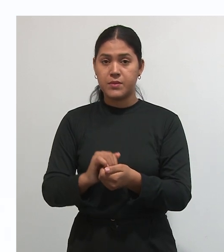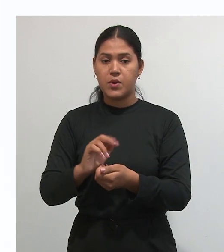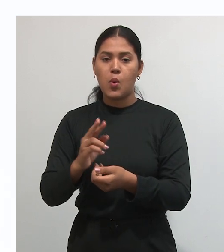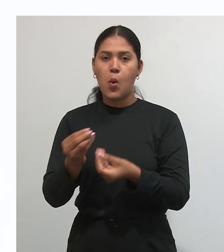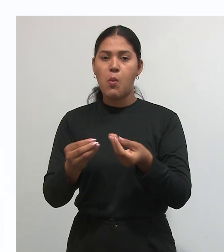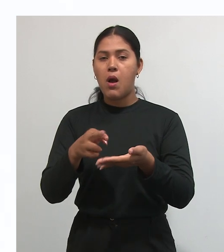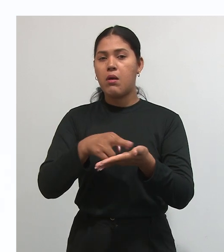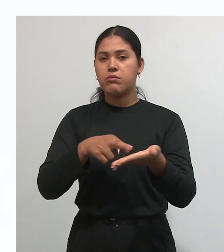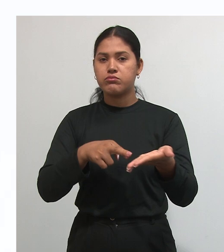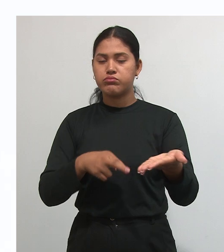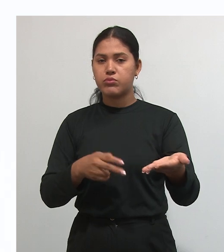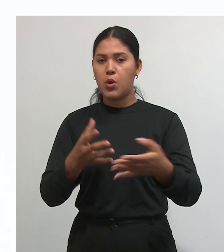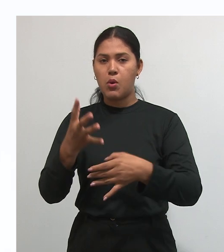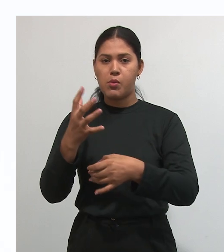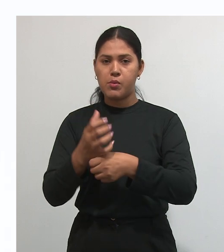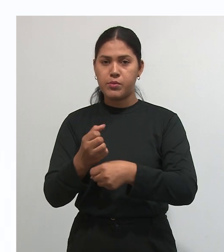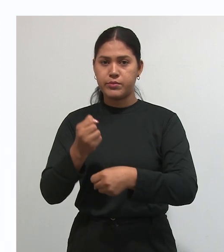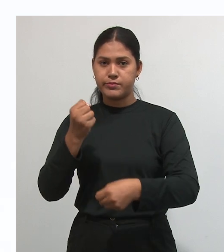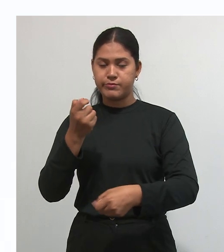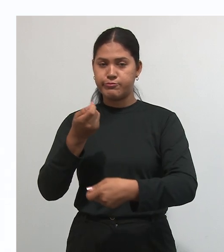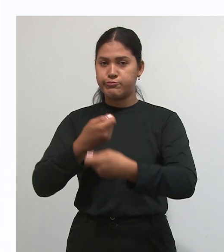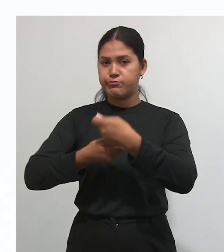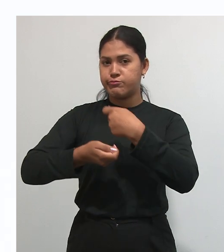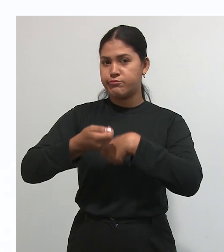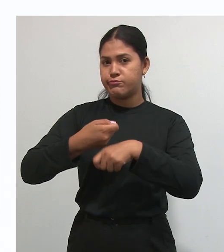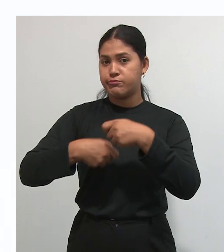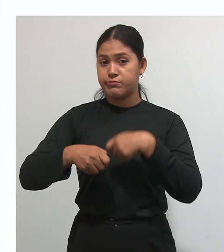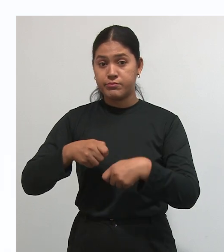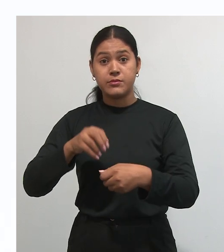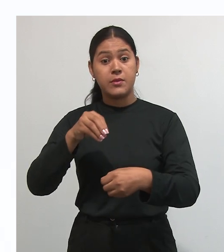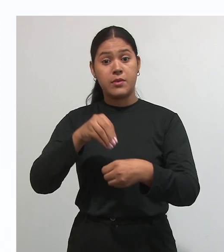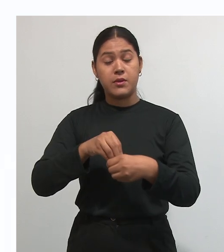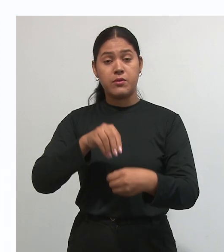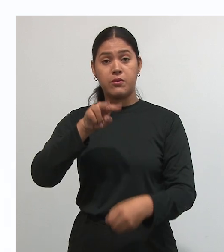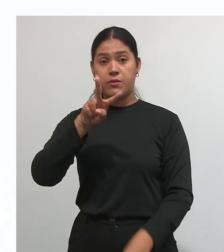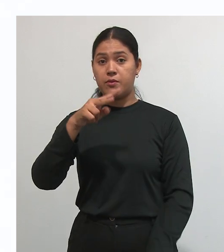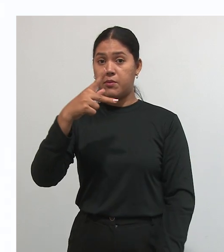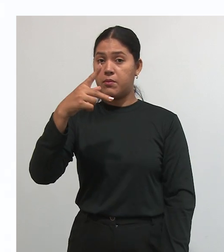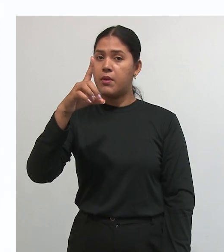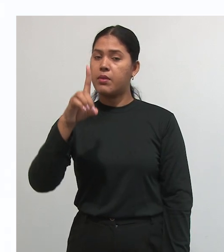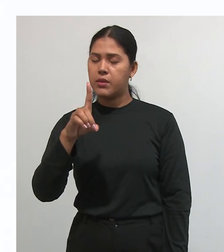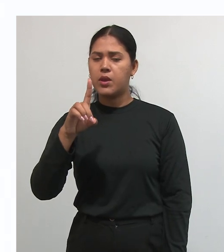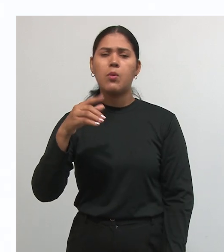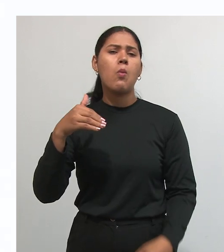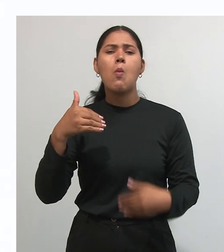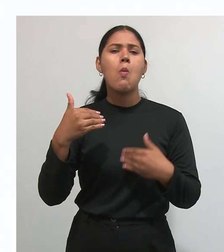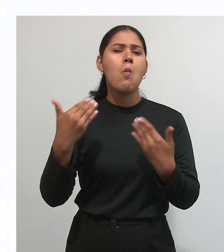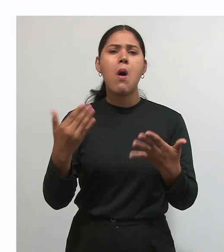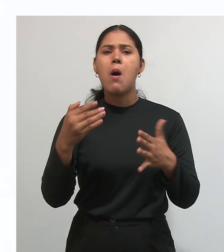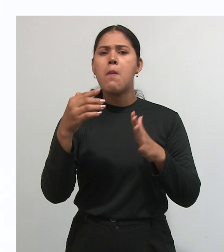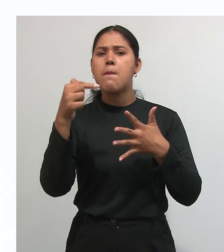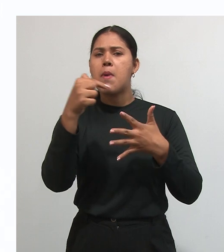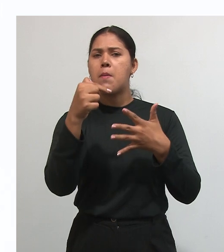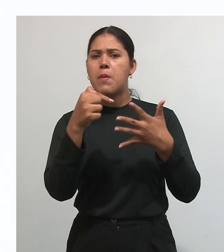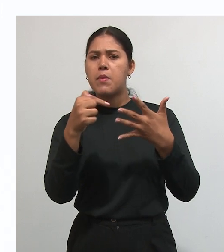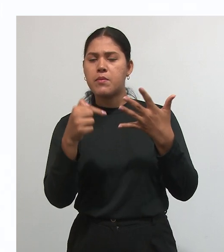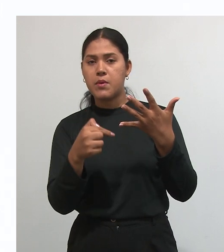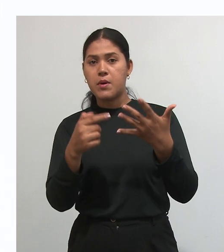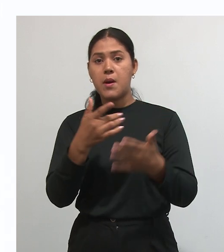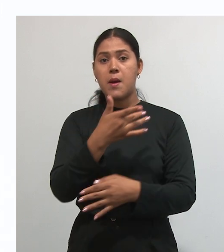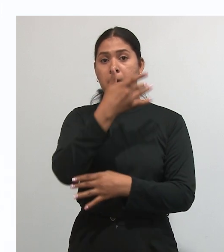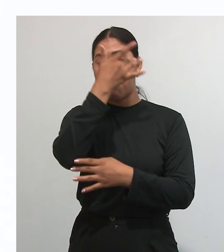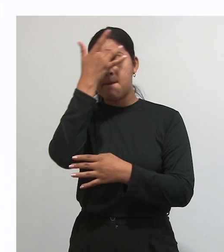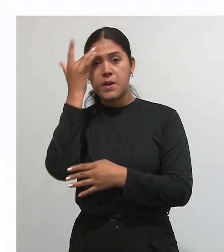o relatório contábil, desculpa. E na VPD aqui, qual seria as despesas? Pessoal